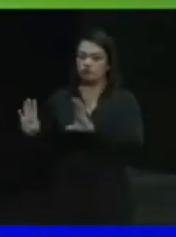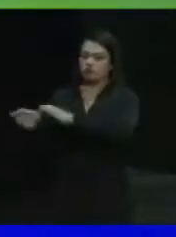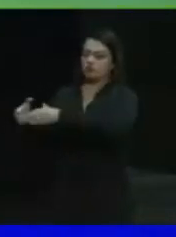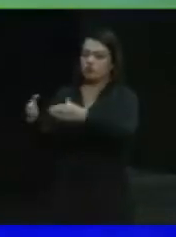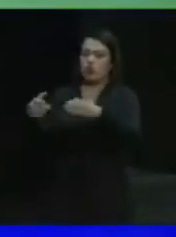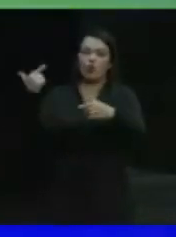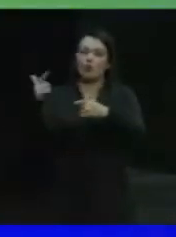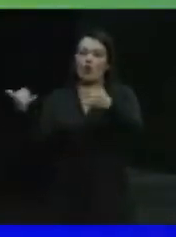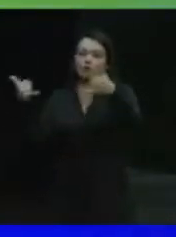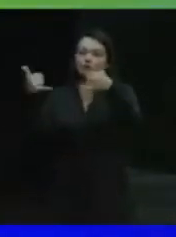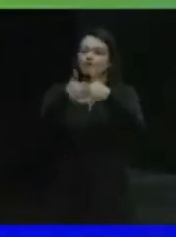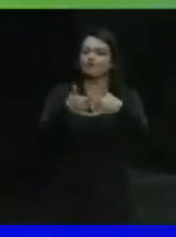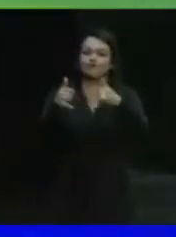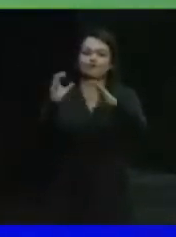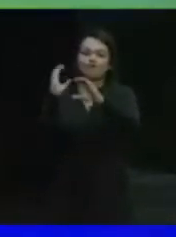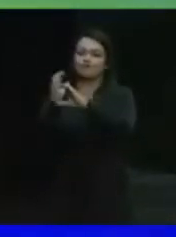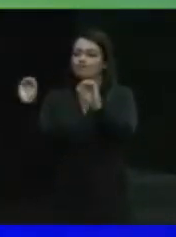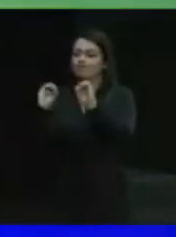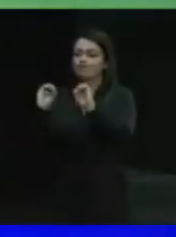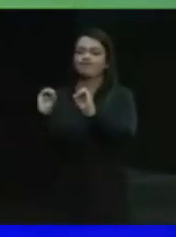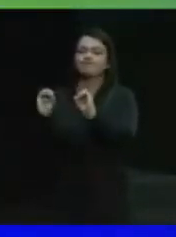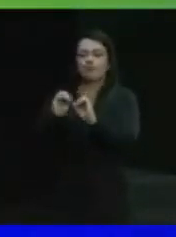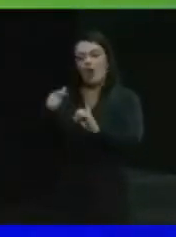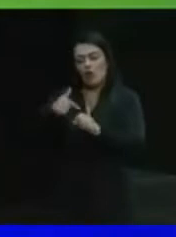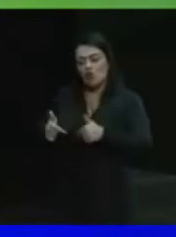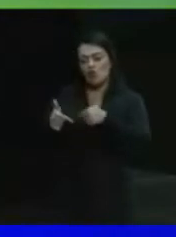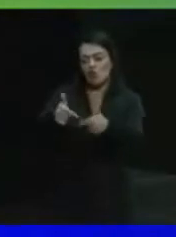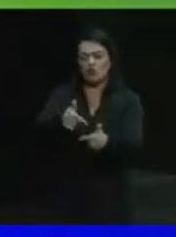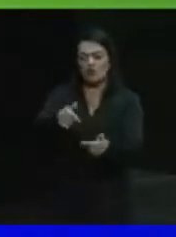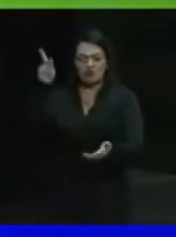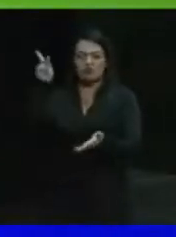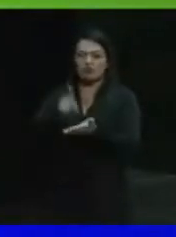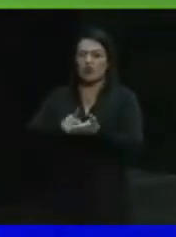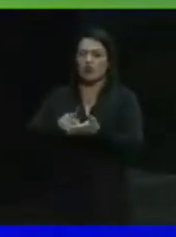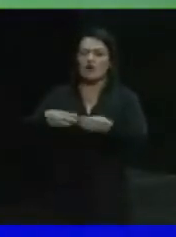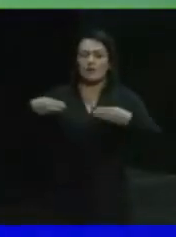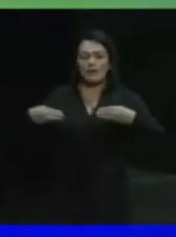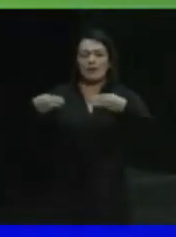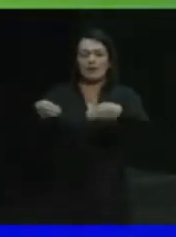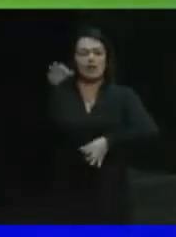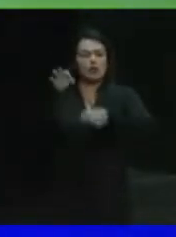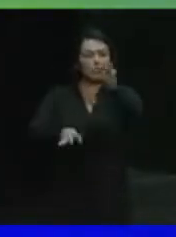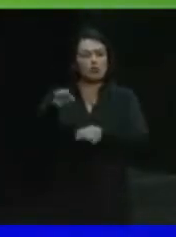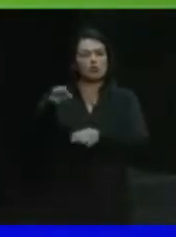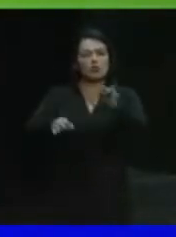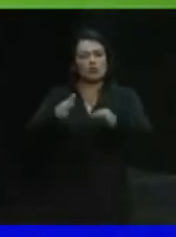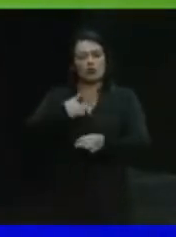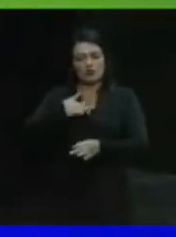Ninguém combateu o crime organizado de forma mais vigorosa do que o Ministério da Justiça durante a minha